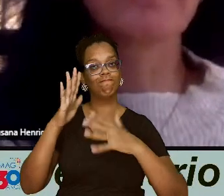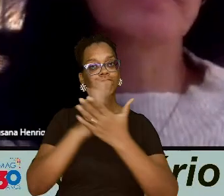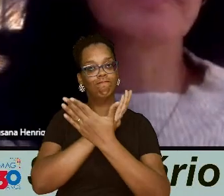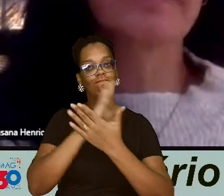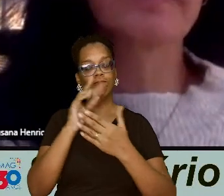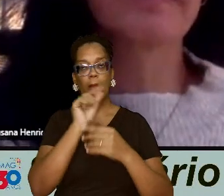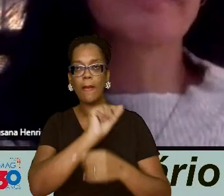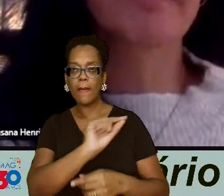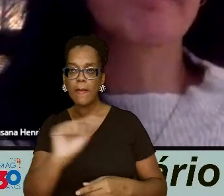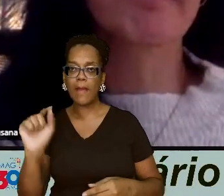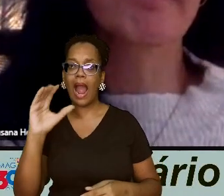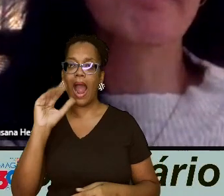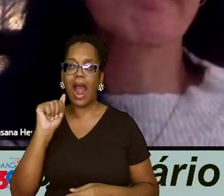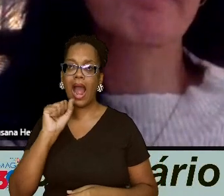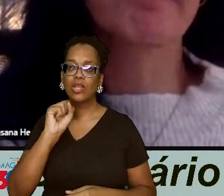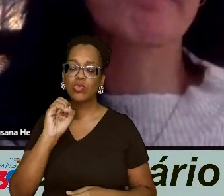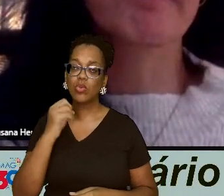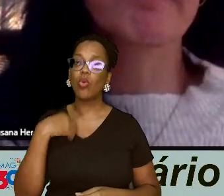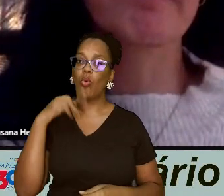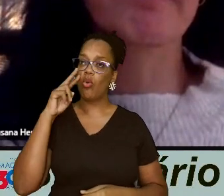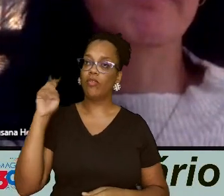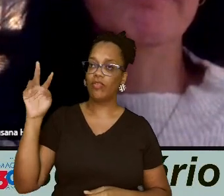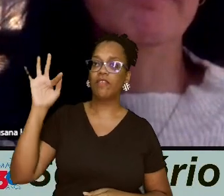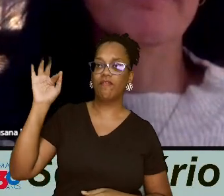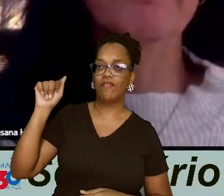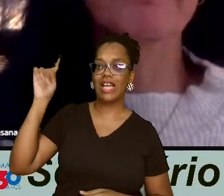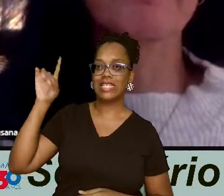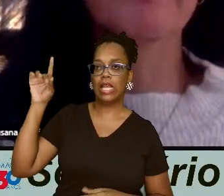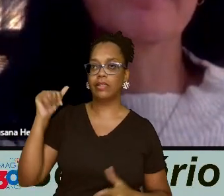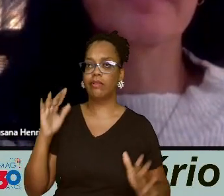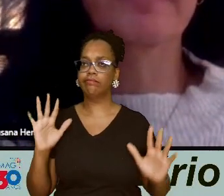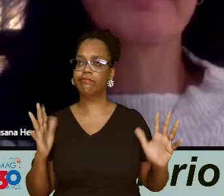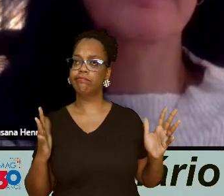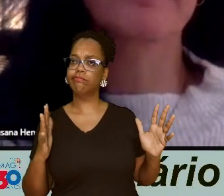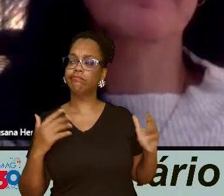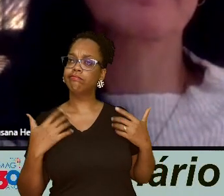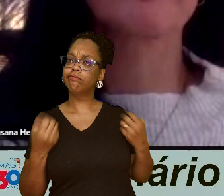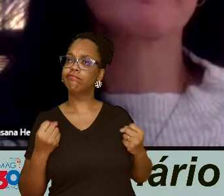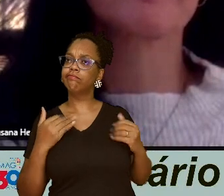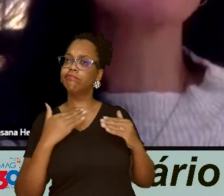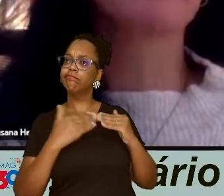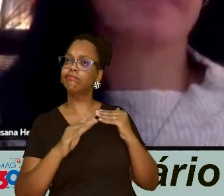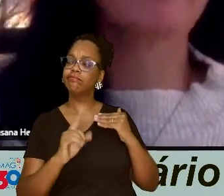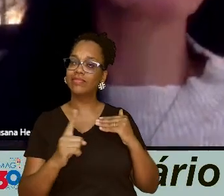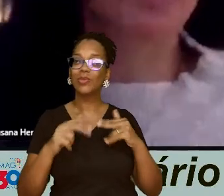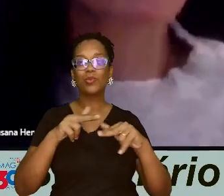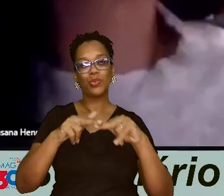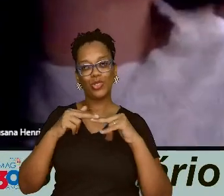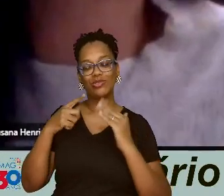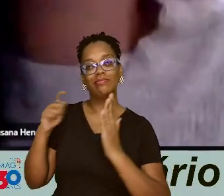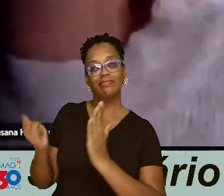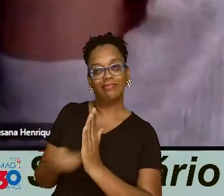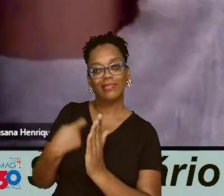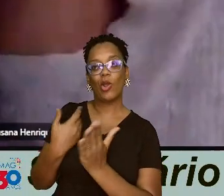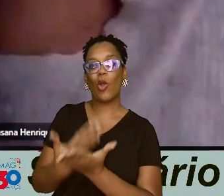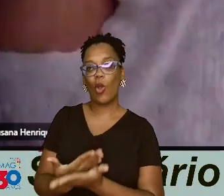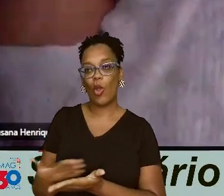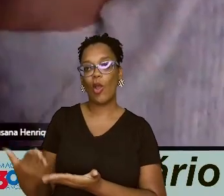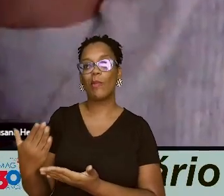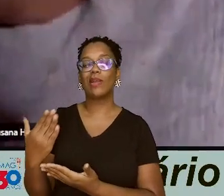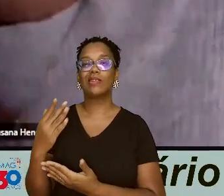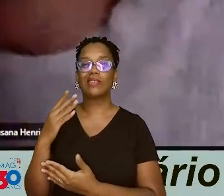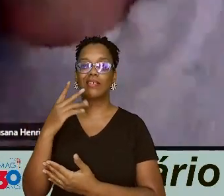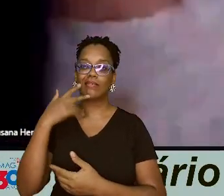vi que a fazenda foi meio recalcitrante. Aí, por isso que as minhas sentenças começaram a delongar e